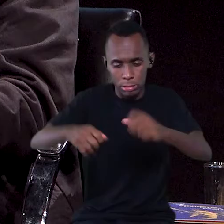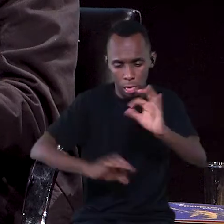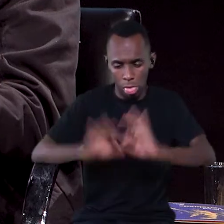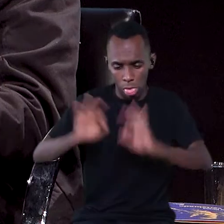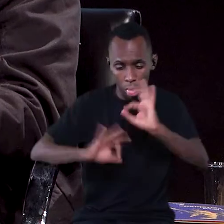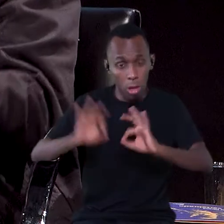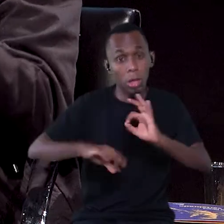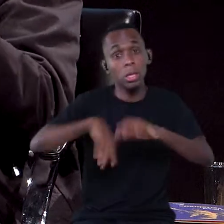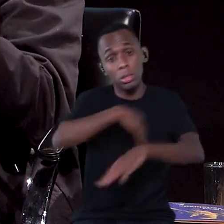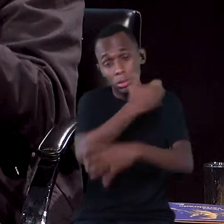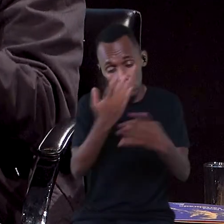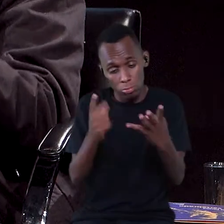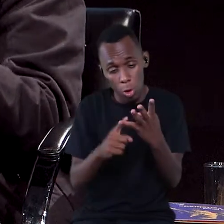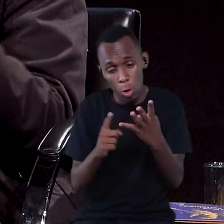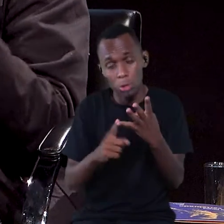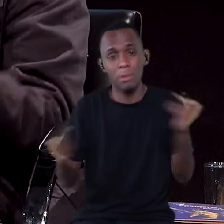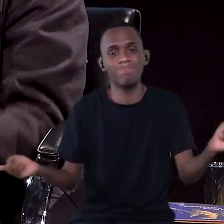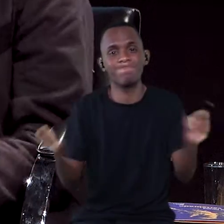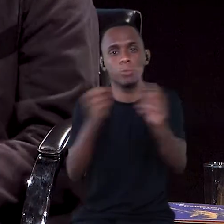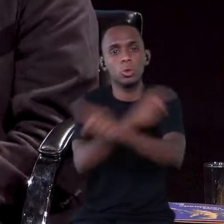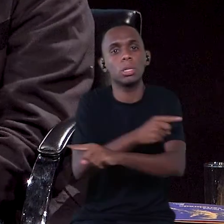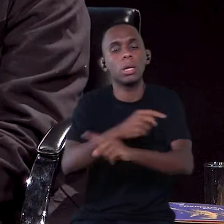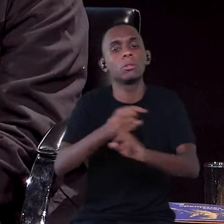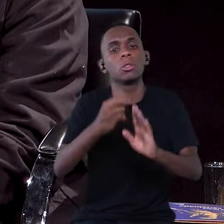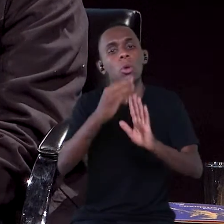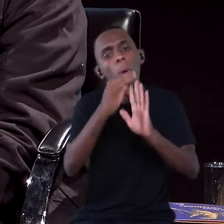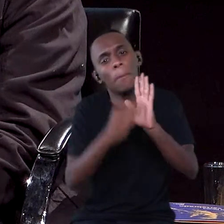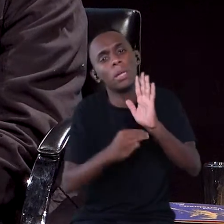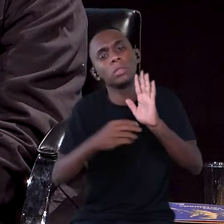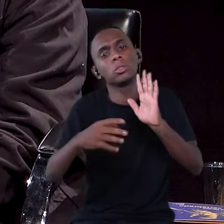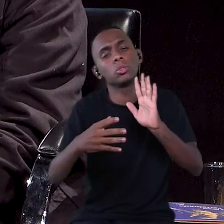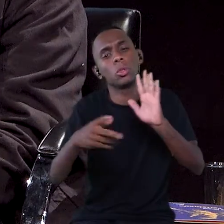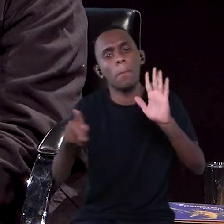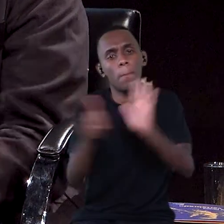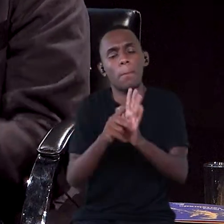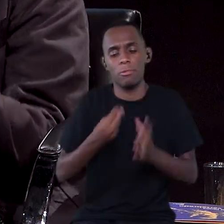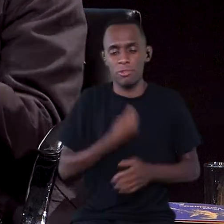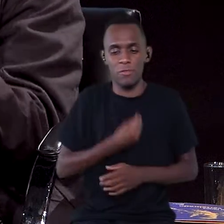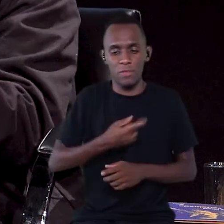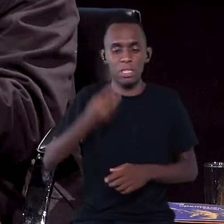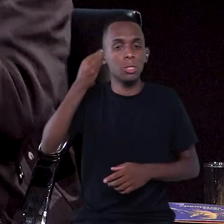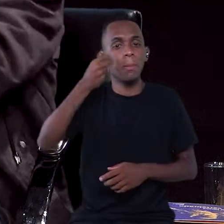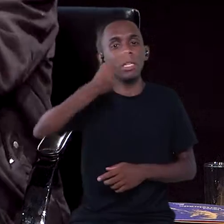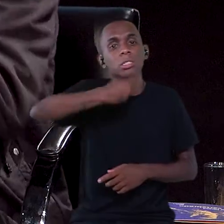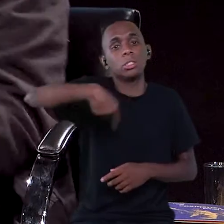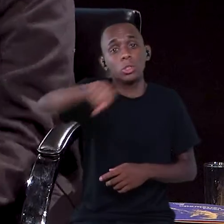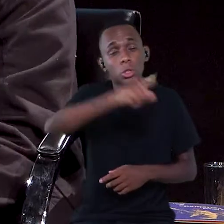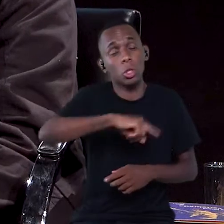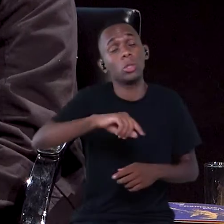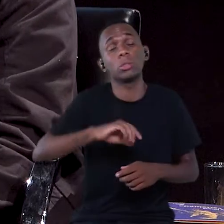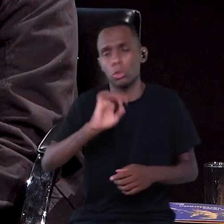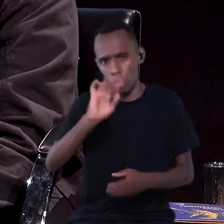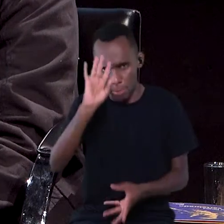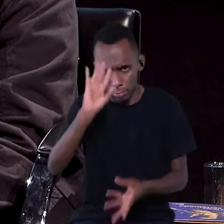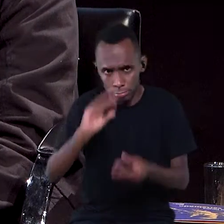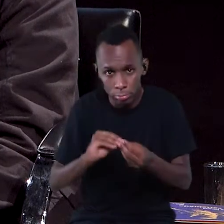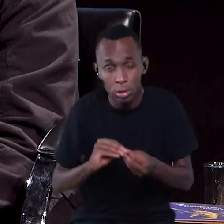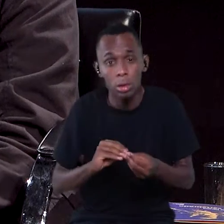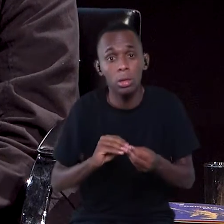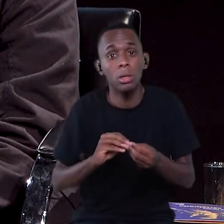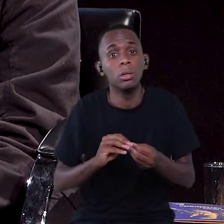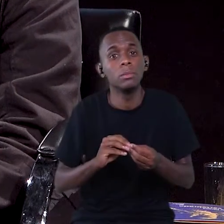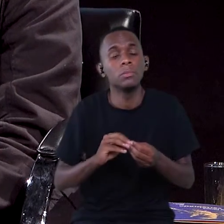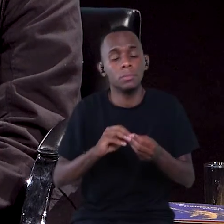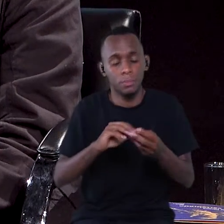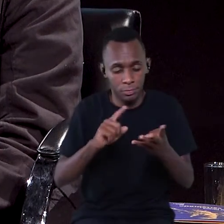última parte ela é totalmente contrária a um certo modelo de vida que a gente tem. E começa, só para concluir, essa parte se